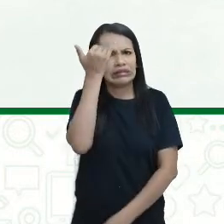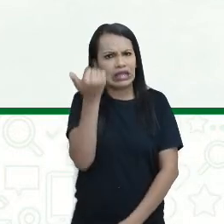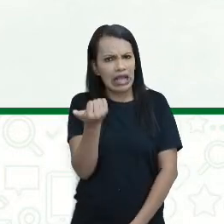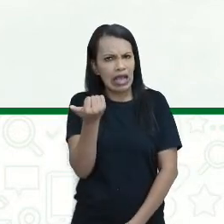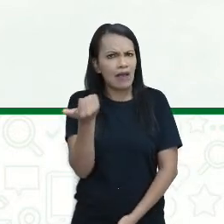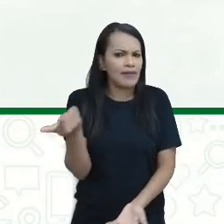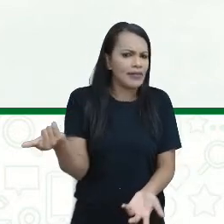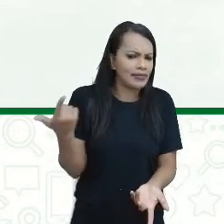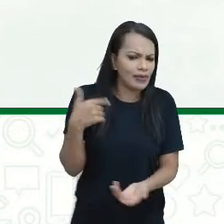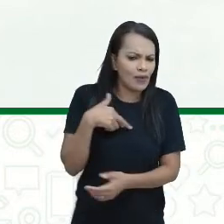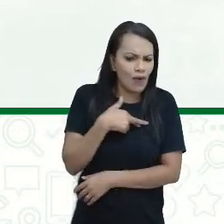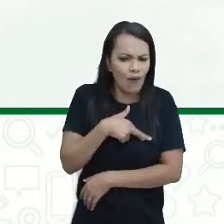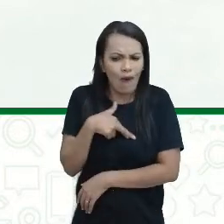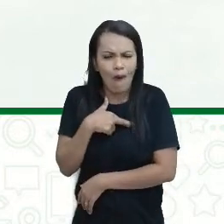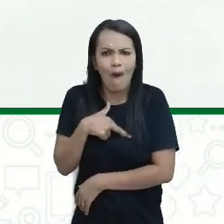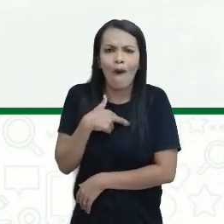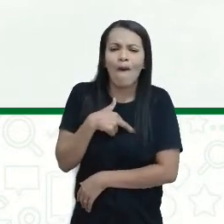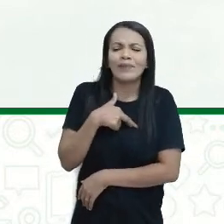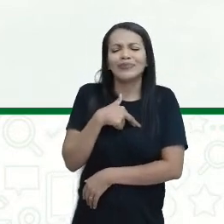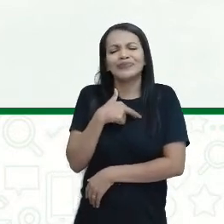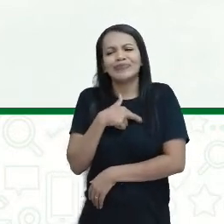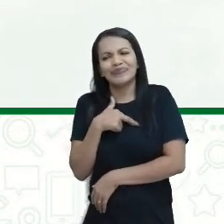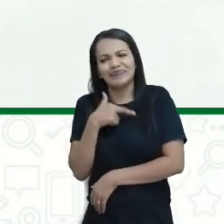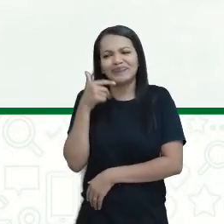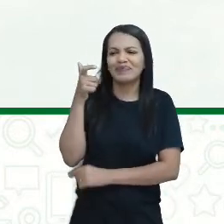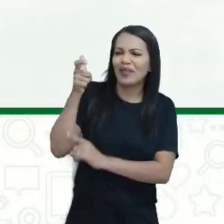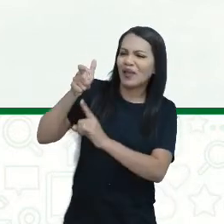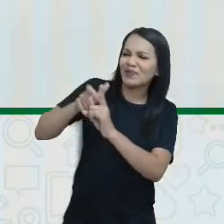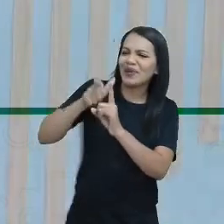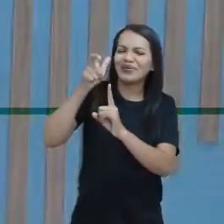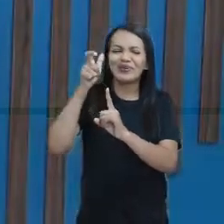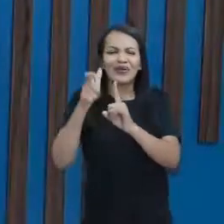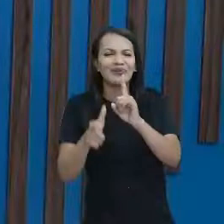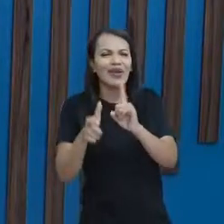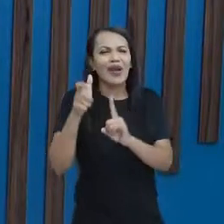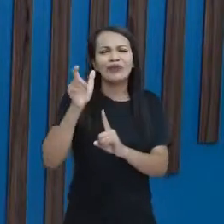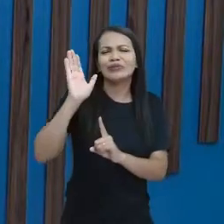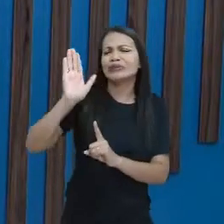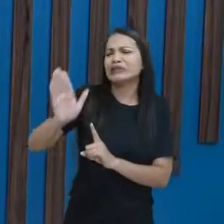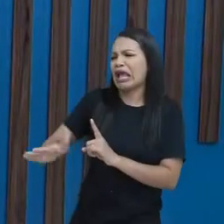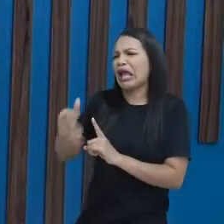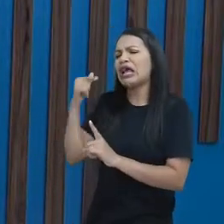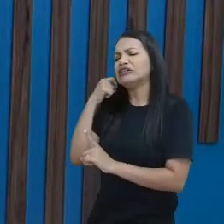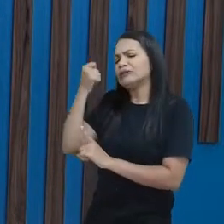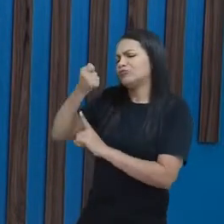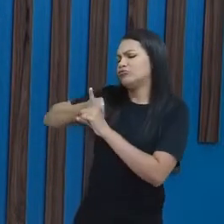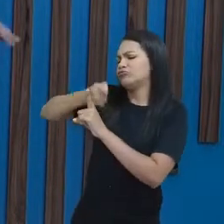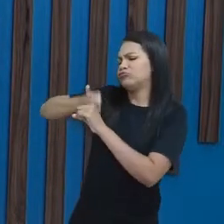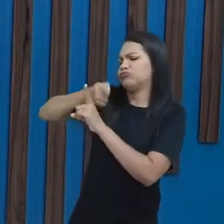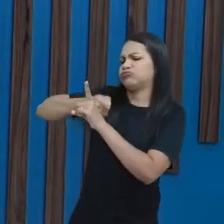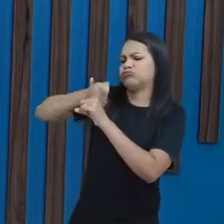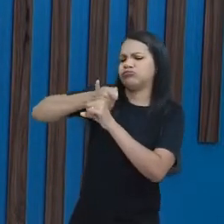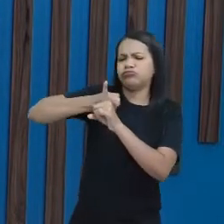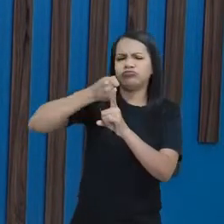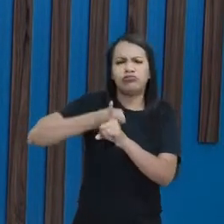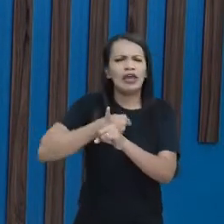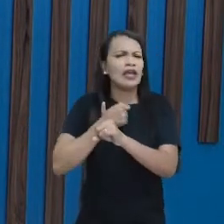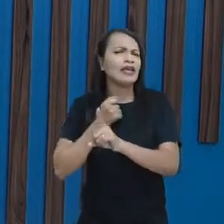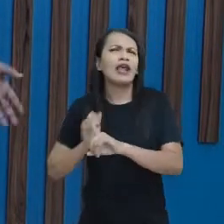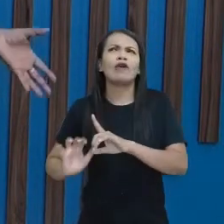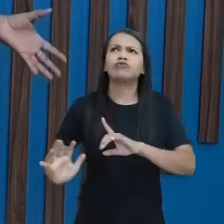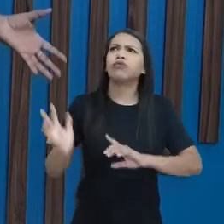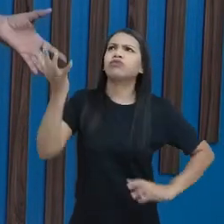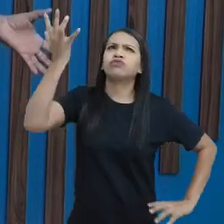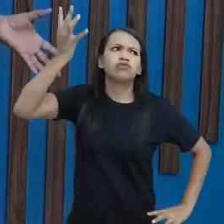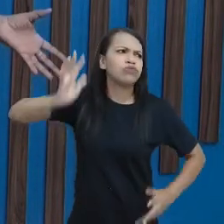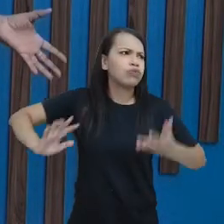um filme de romance e tal, que os personagens estão lá lutando desde o início da história e acontece um monte de coisa, um